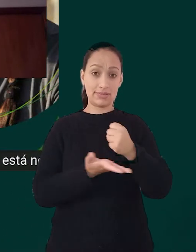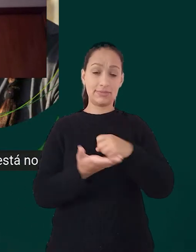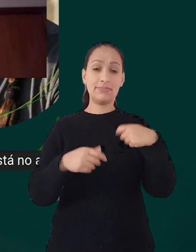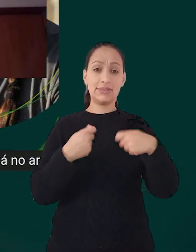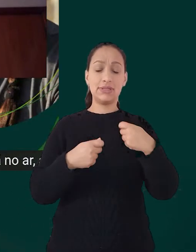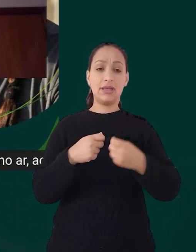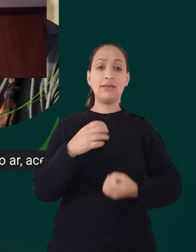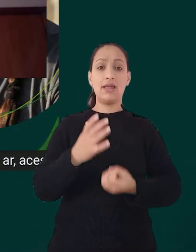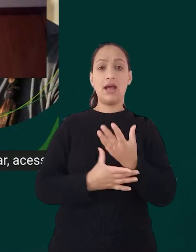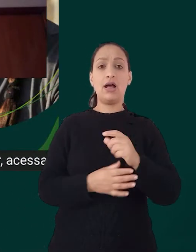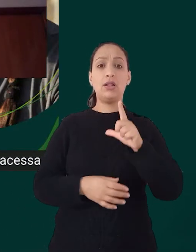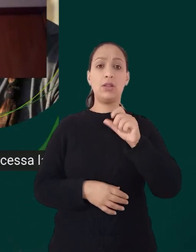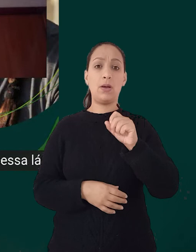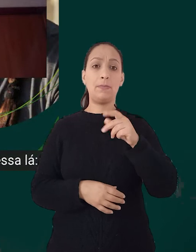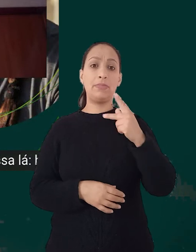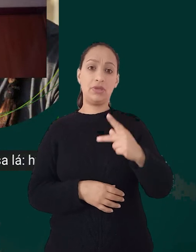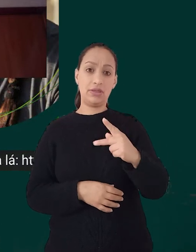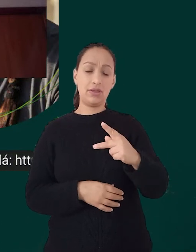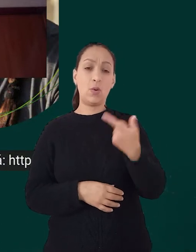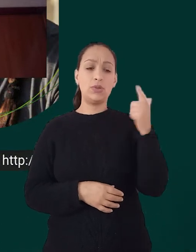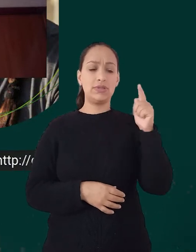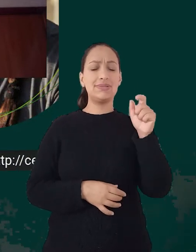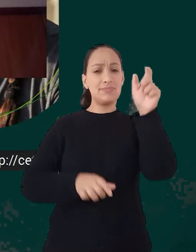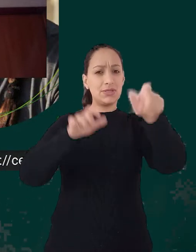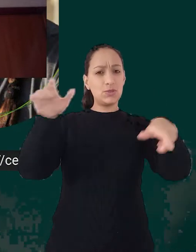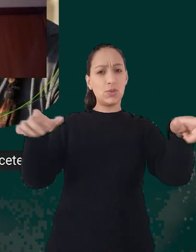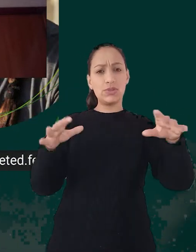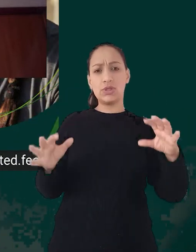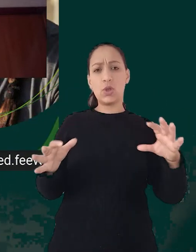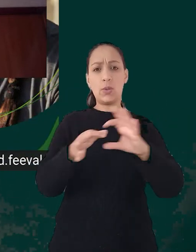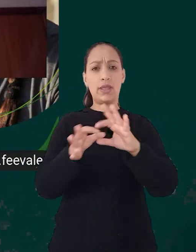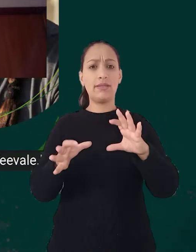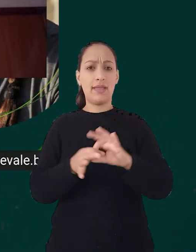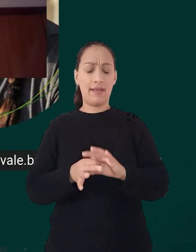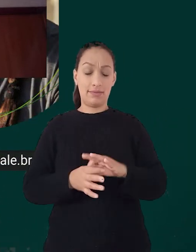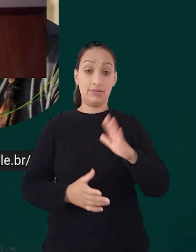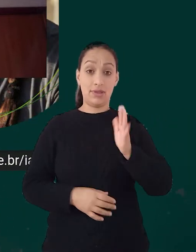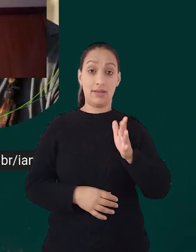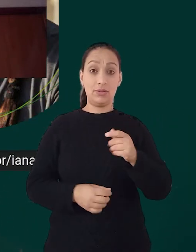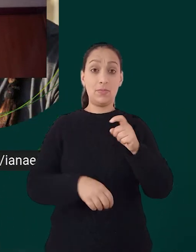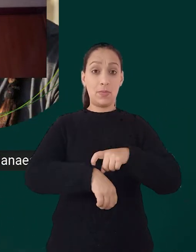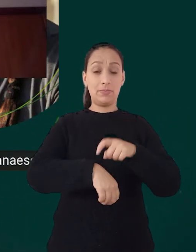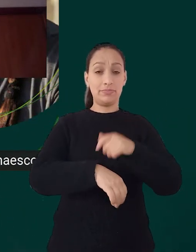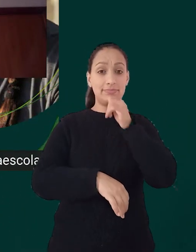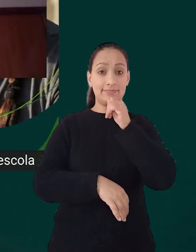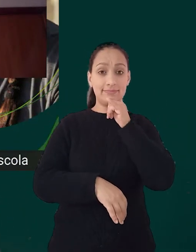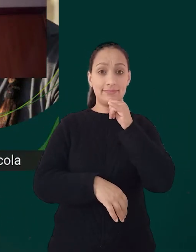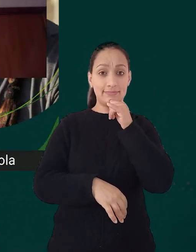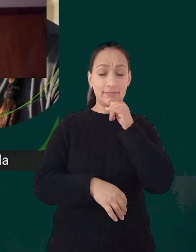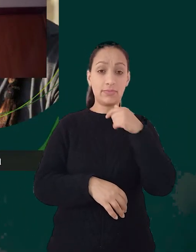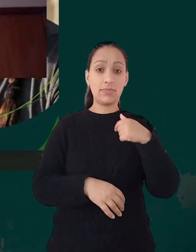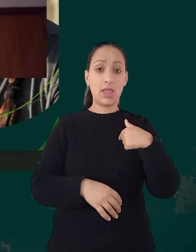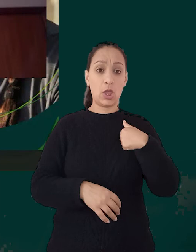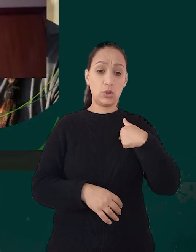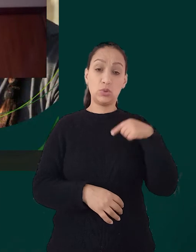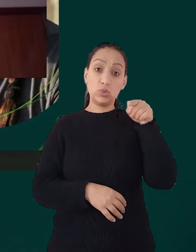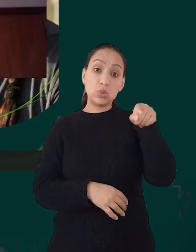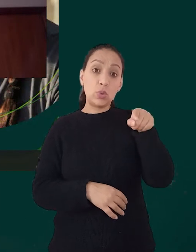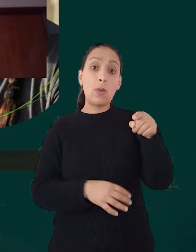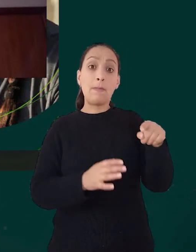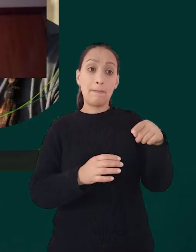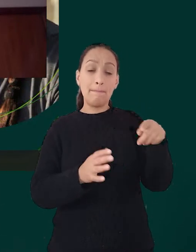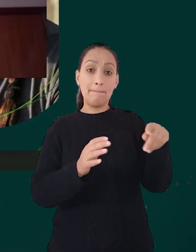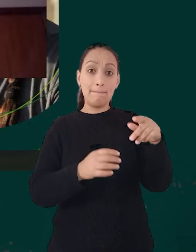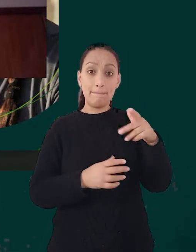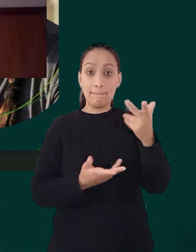onde vai as outras pessoas se conectar. E no momento de fazer o teste, tu mesmo abre outros clients, ou